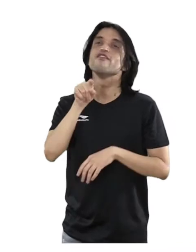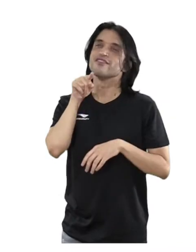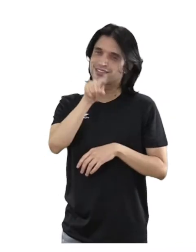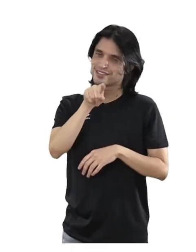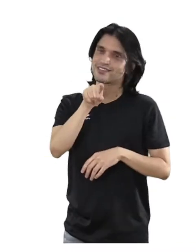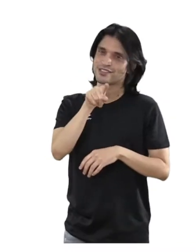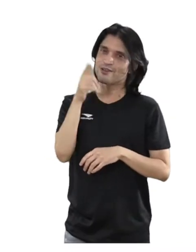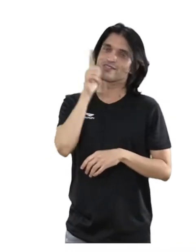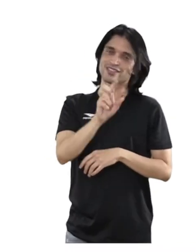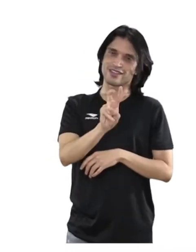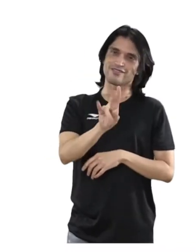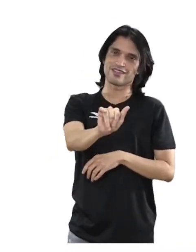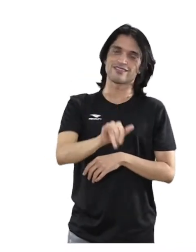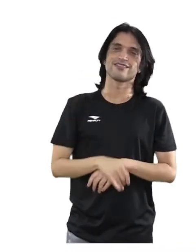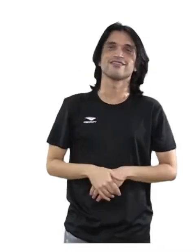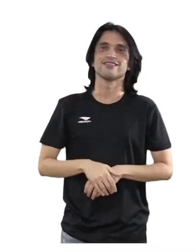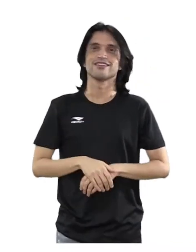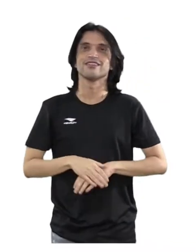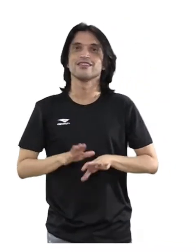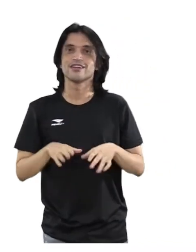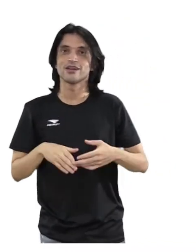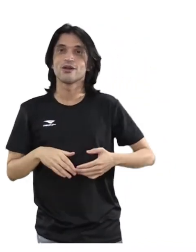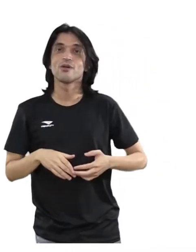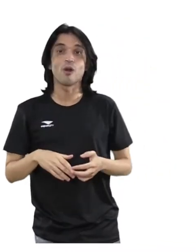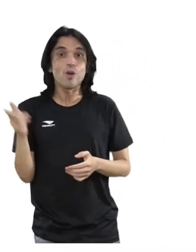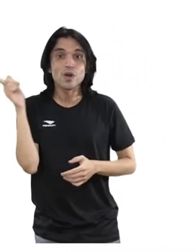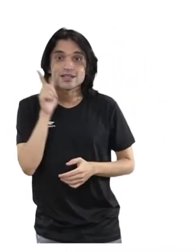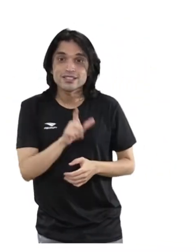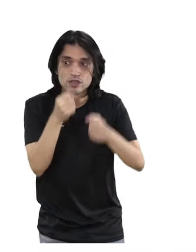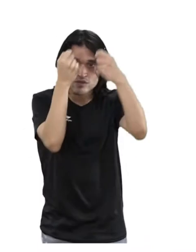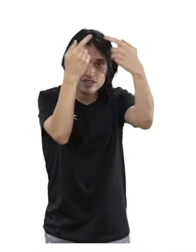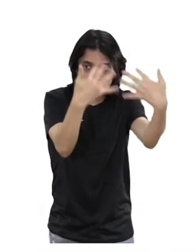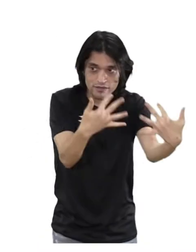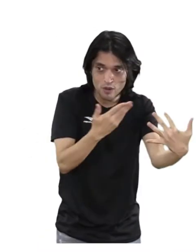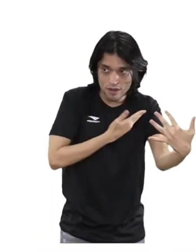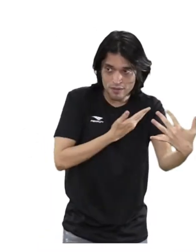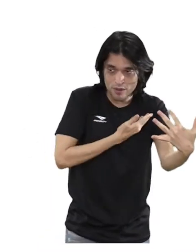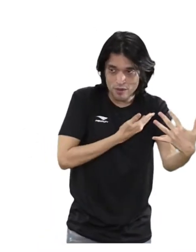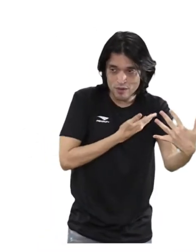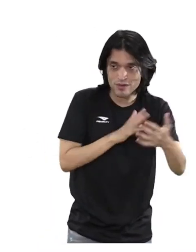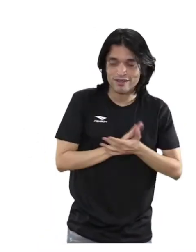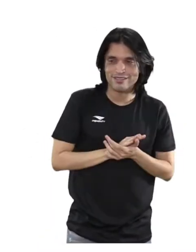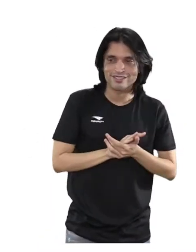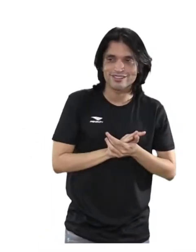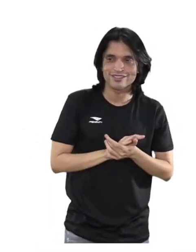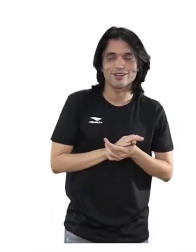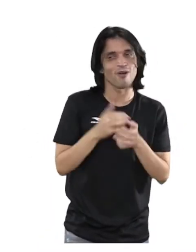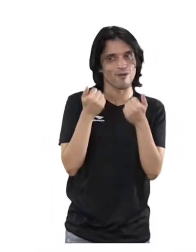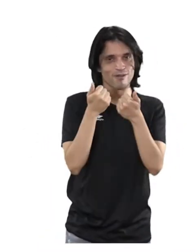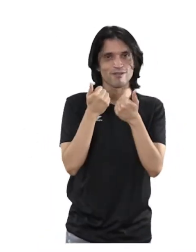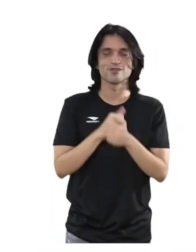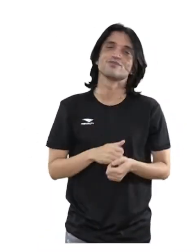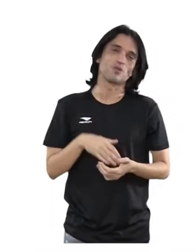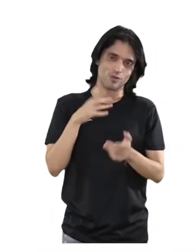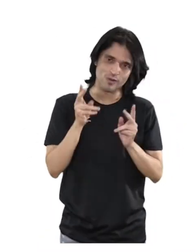aí, você conseguiu fazer a descrição de algum amigo? Ótimo! Então vamos continuar. Você sabe o